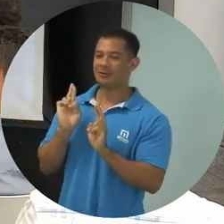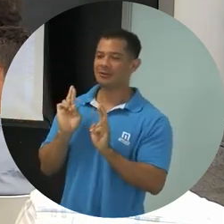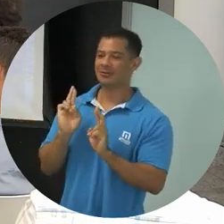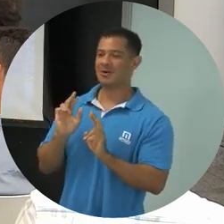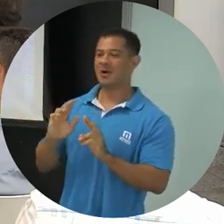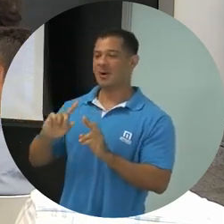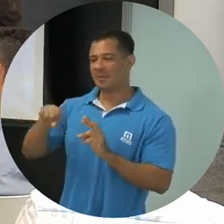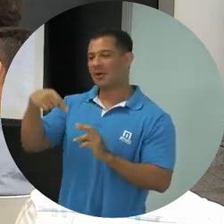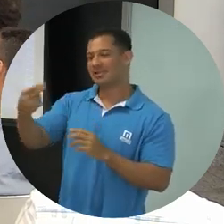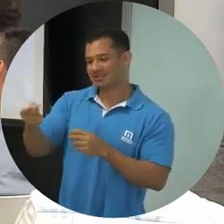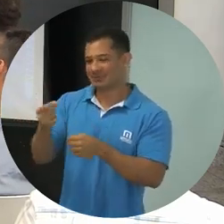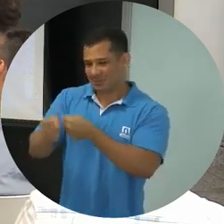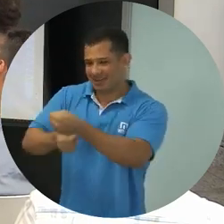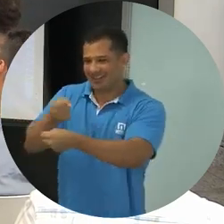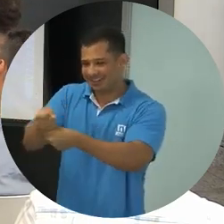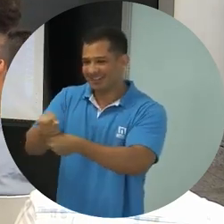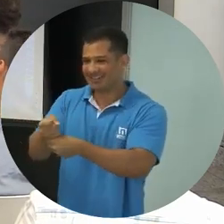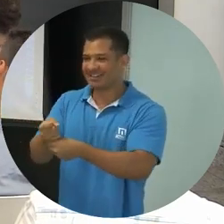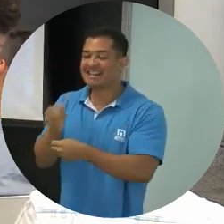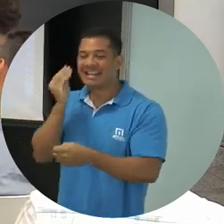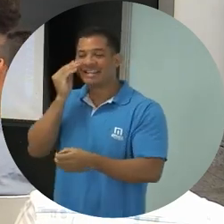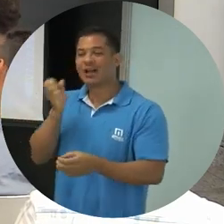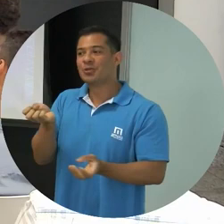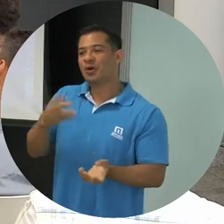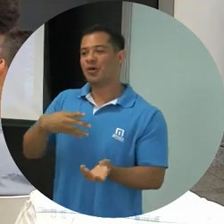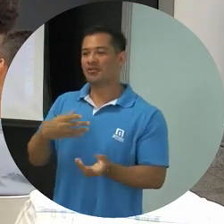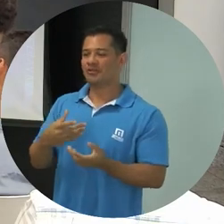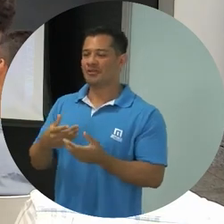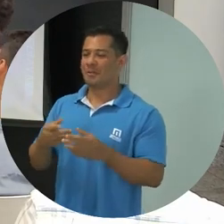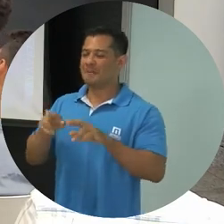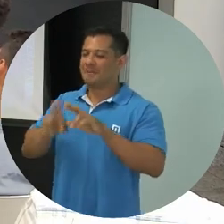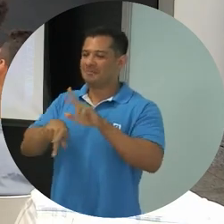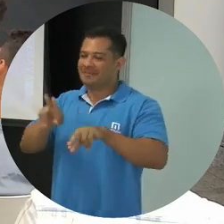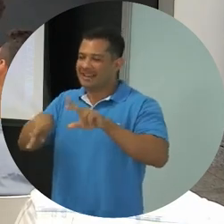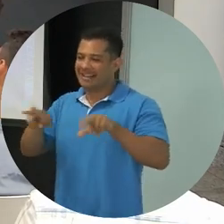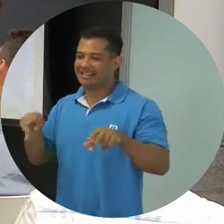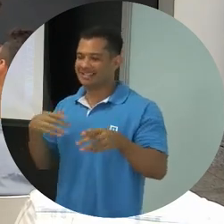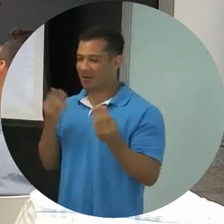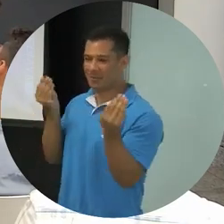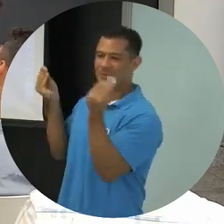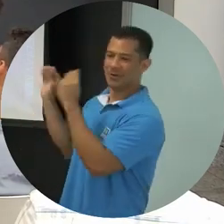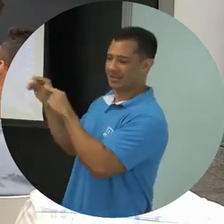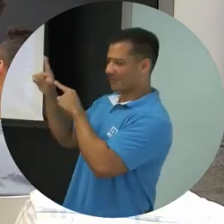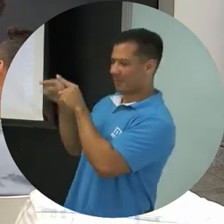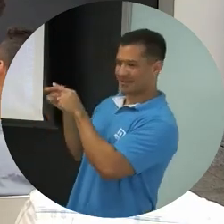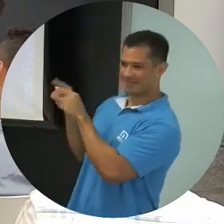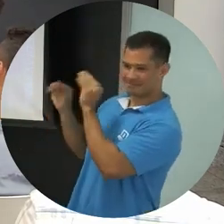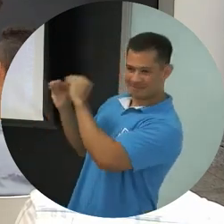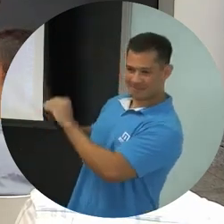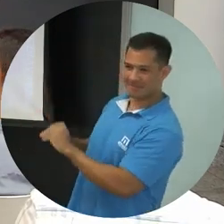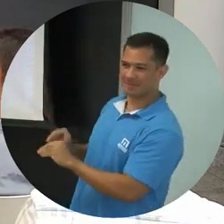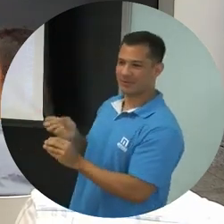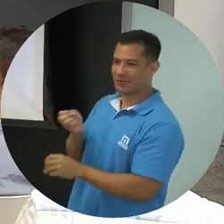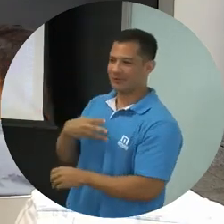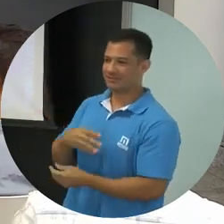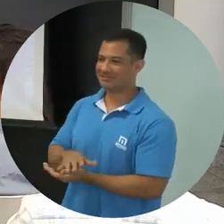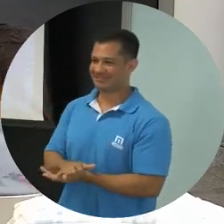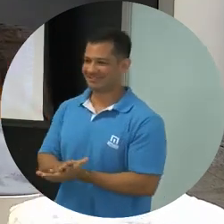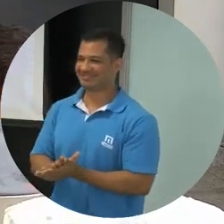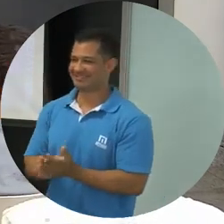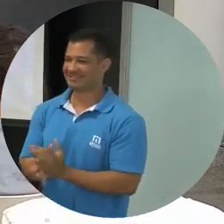6 meses, a gente faça um novo, já diferente, já com mais coisas aqui para apresentar. Sejam bem-vindos todos. Obrigado.